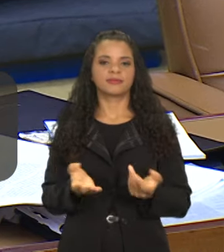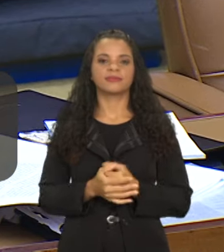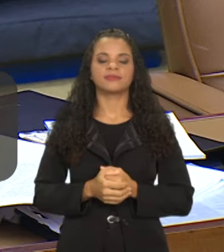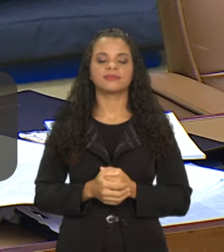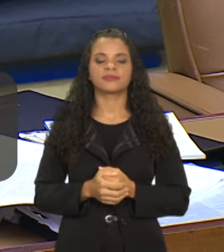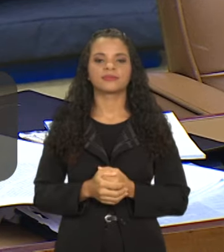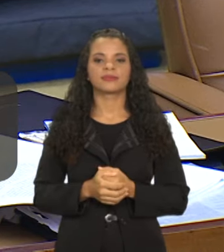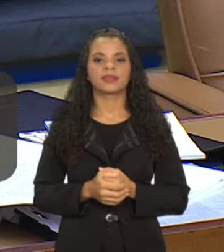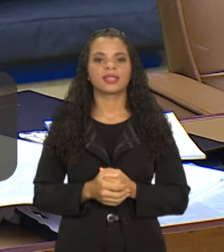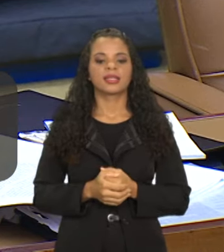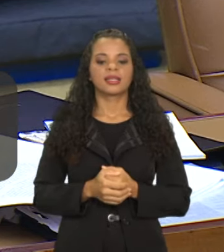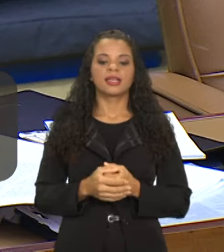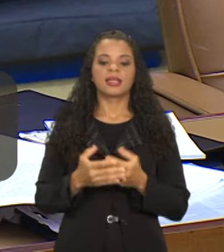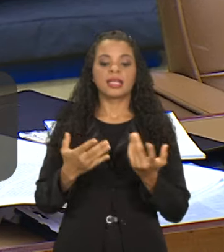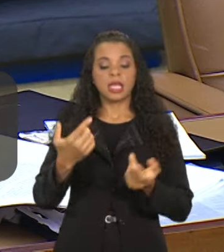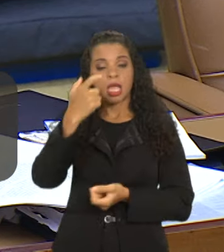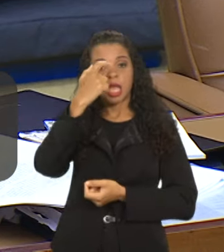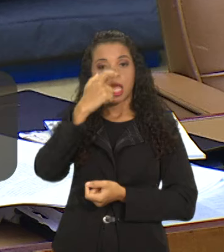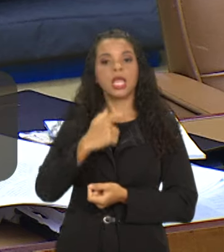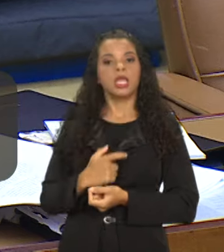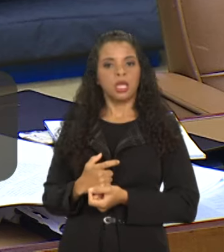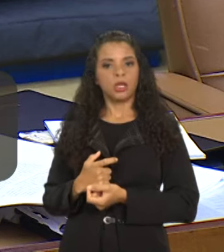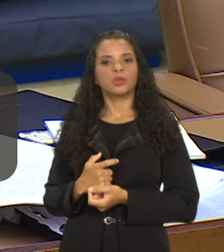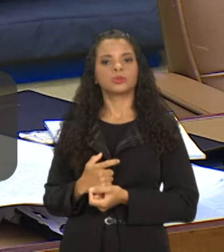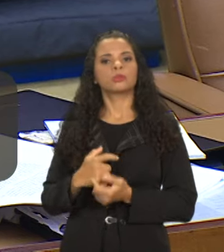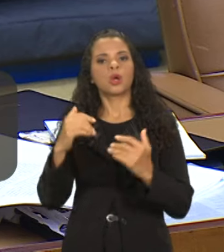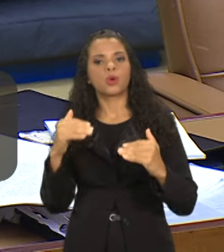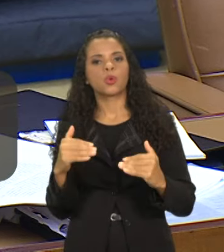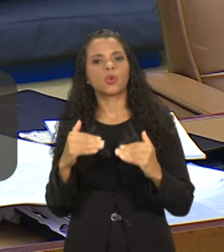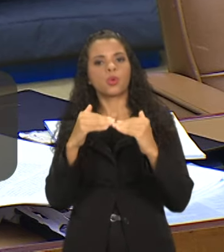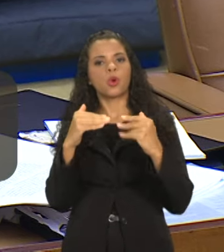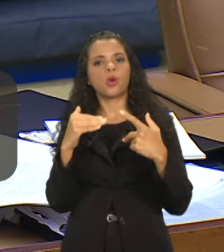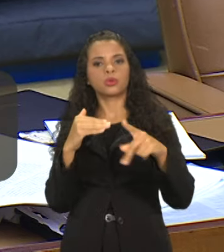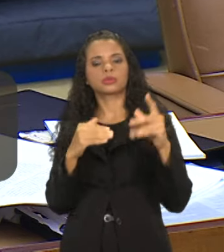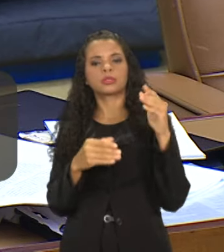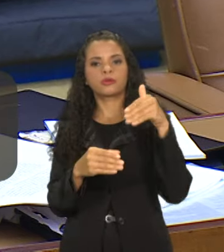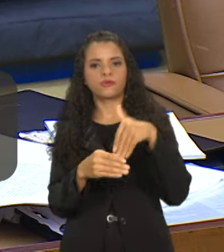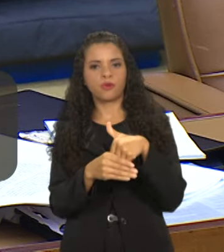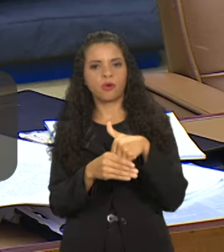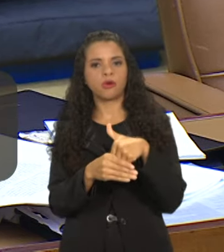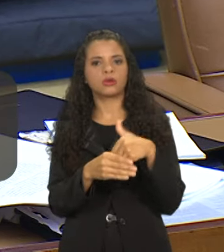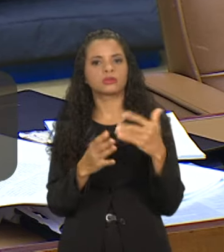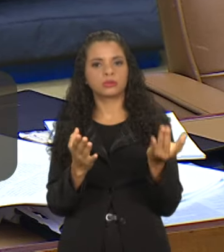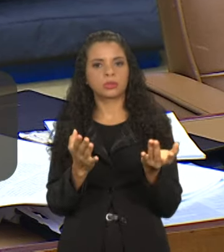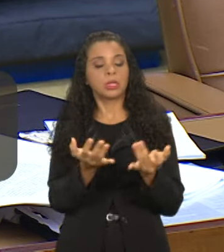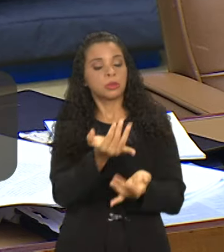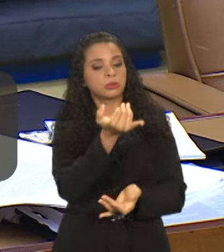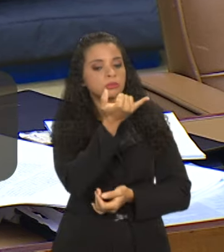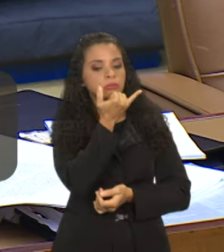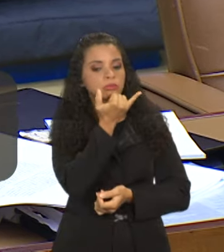Eu, presidente, acompanho Vossa Excelência, não peço todas as vênias ao ministro